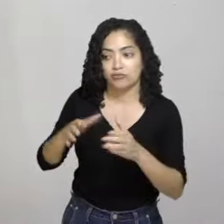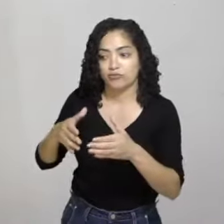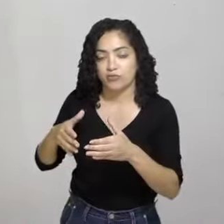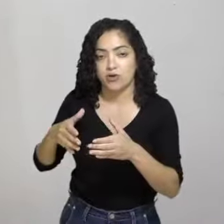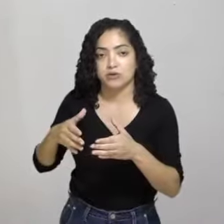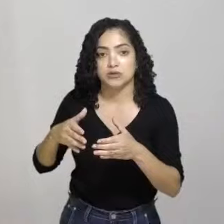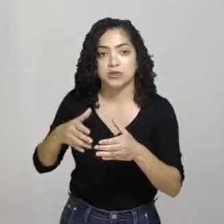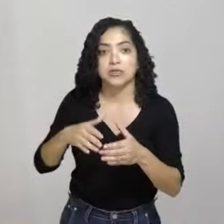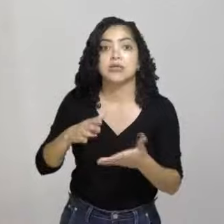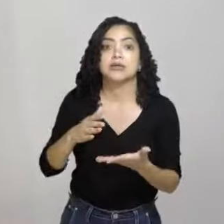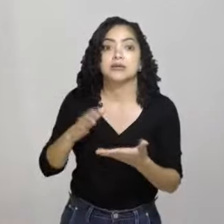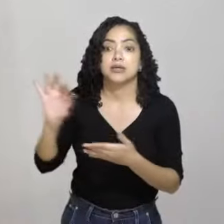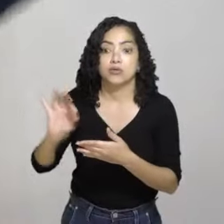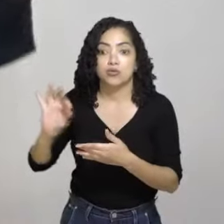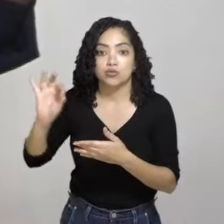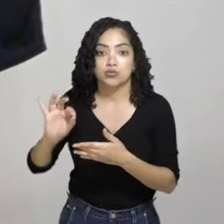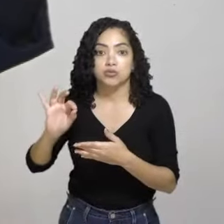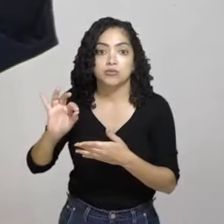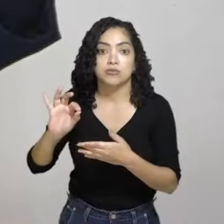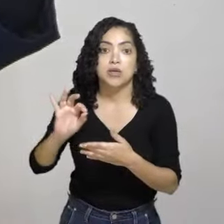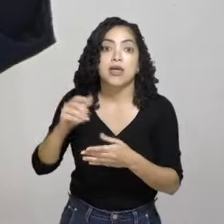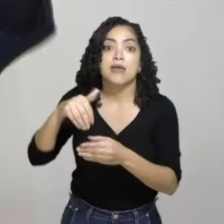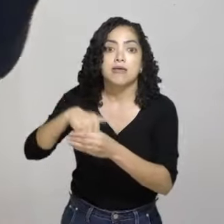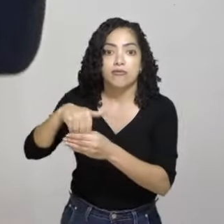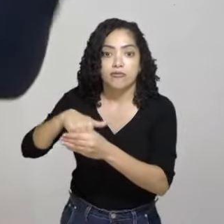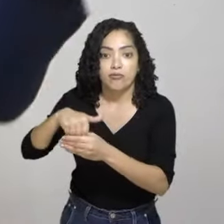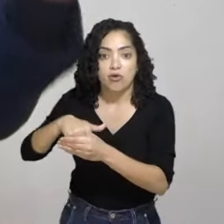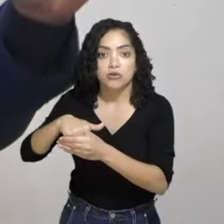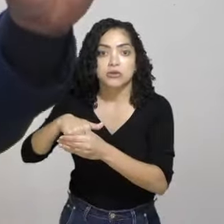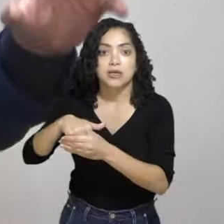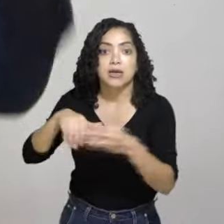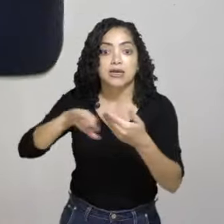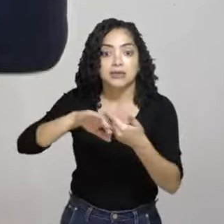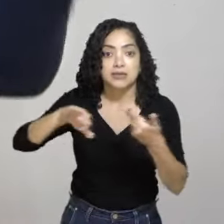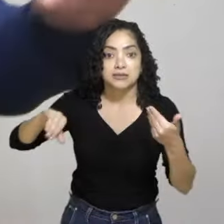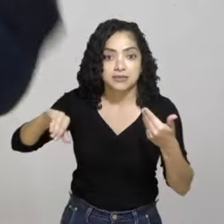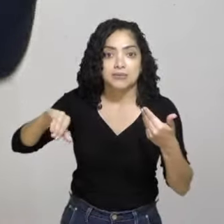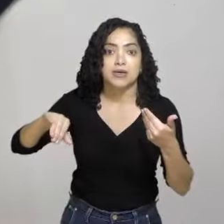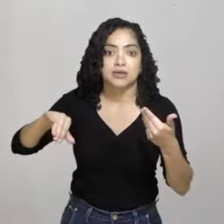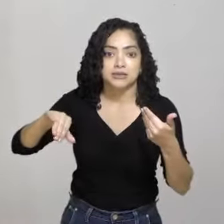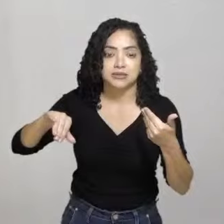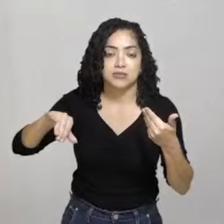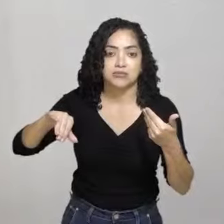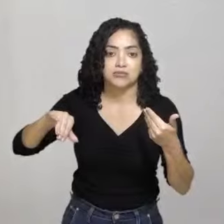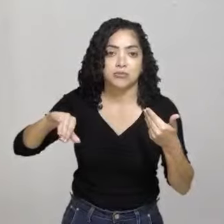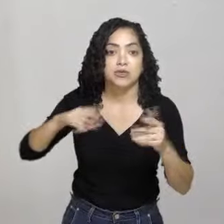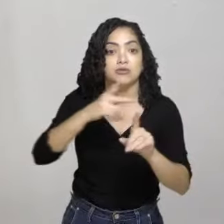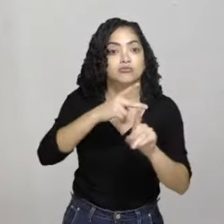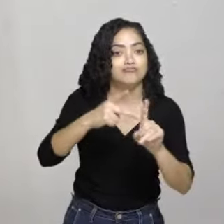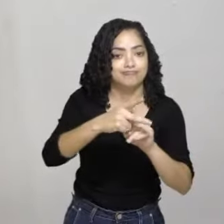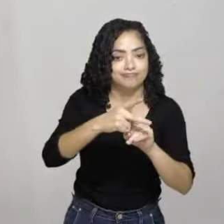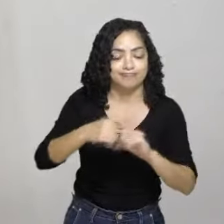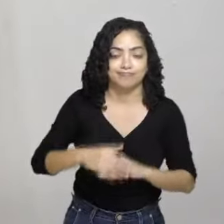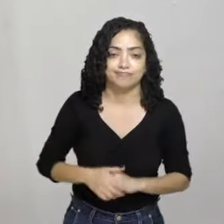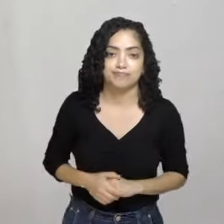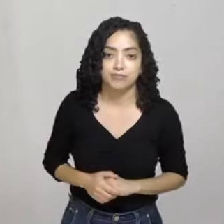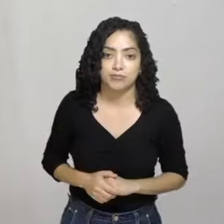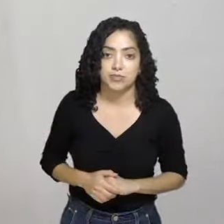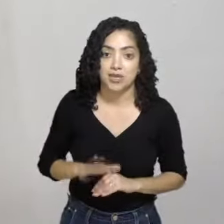dos aposentados e vota a separação de massas da contribuição previdenciária.